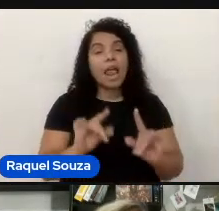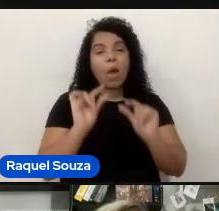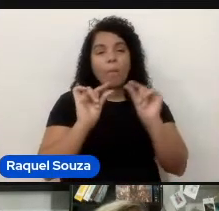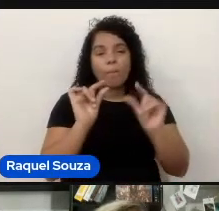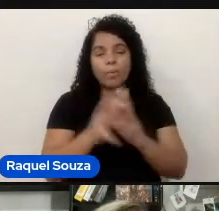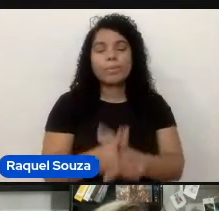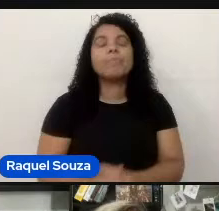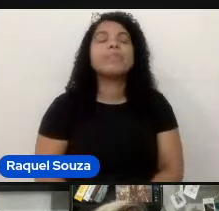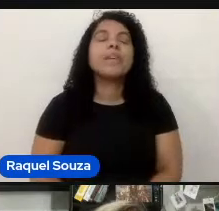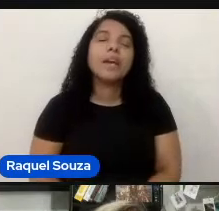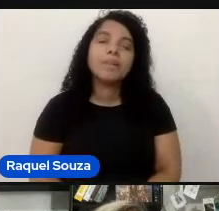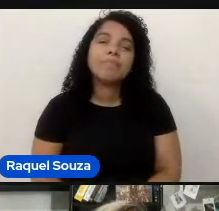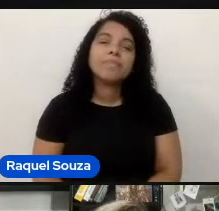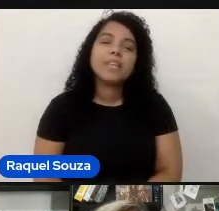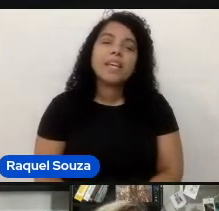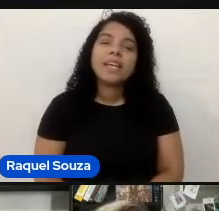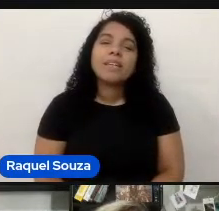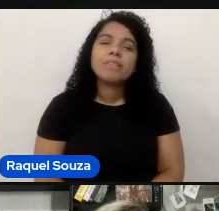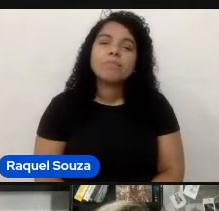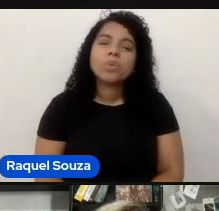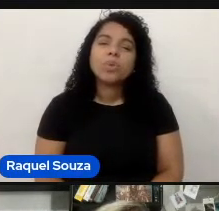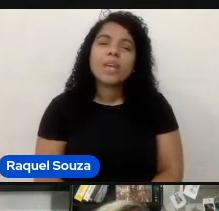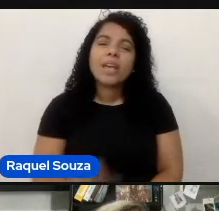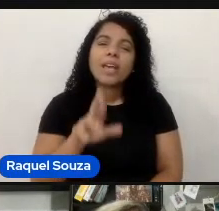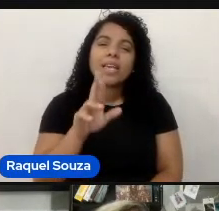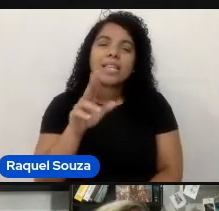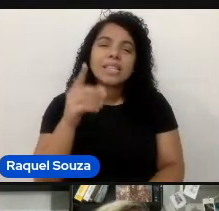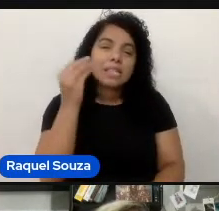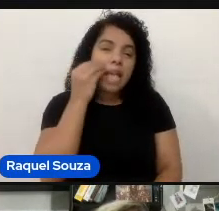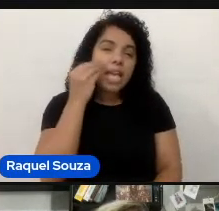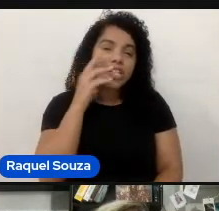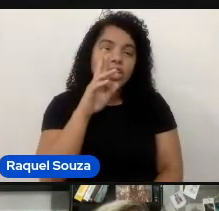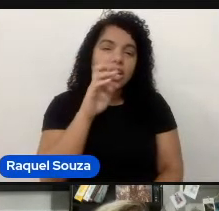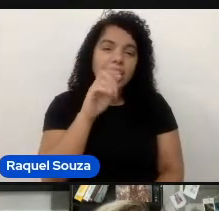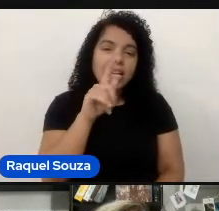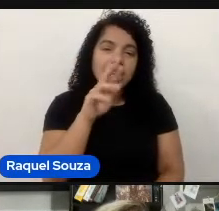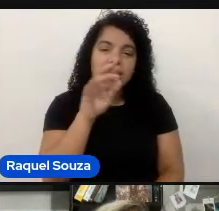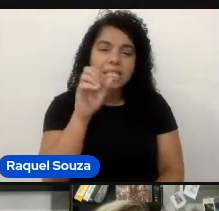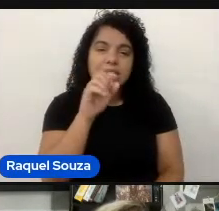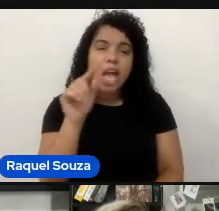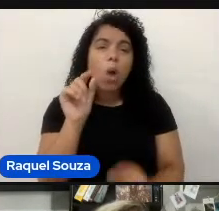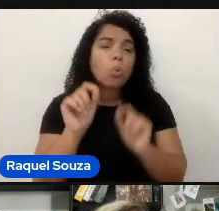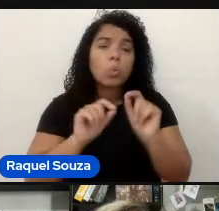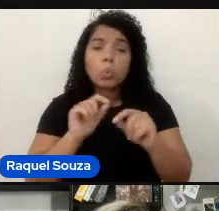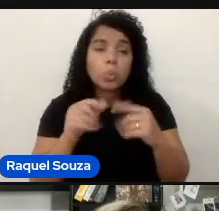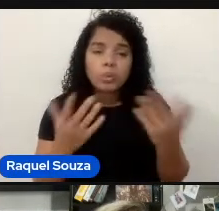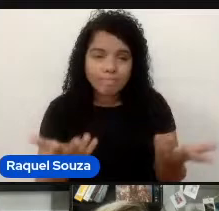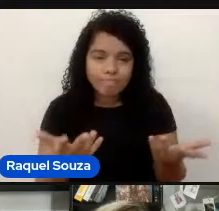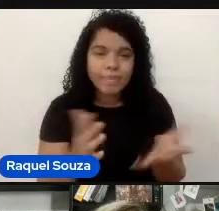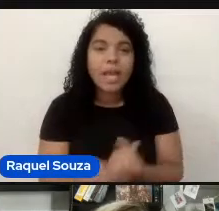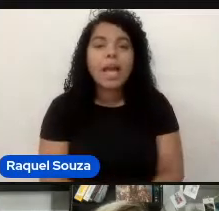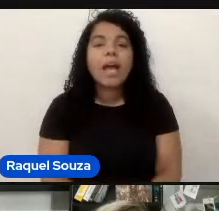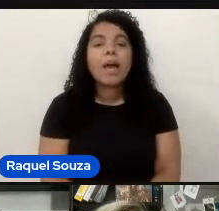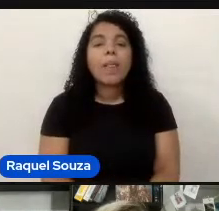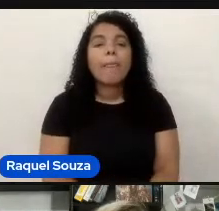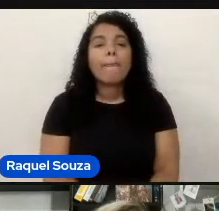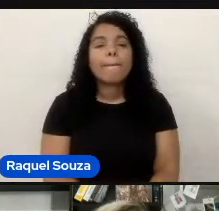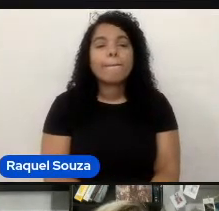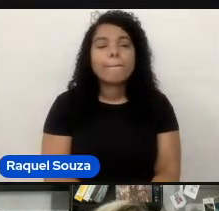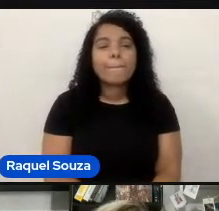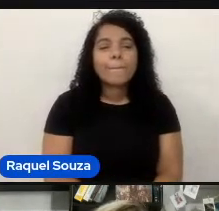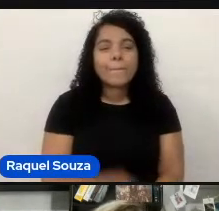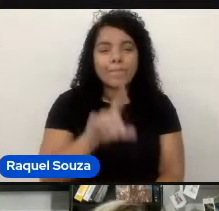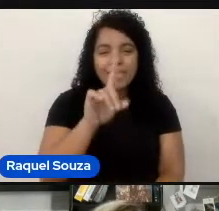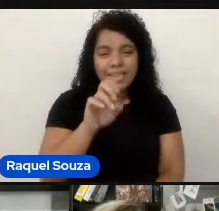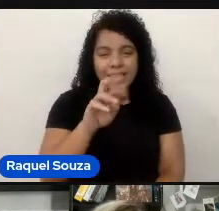Então, o que que é um teste regressivo ou um teste de regressão? A Dé contou ali das features que a